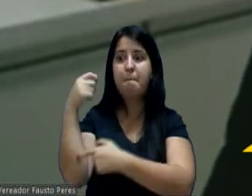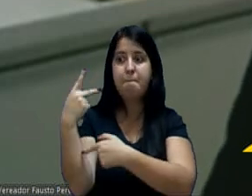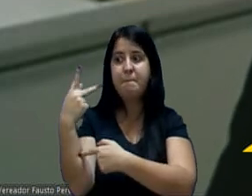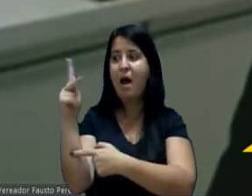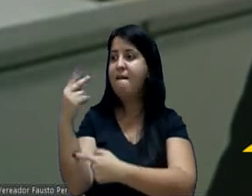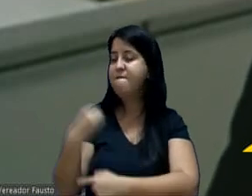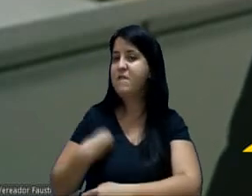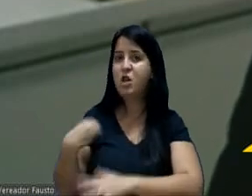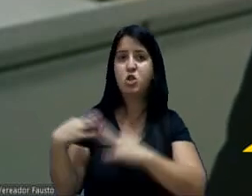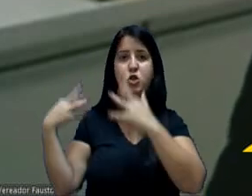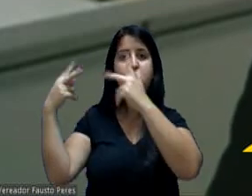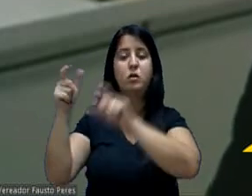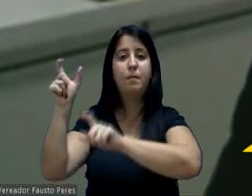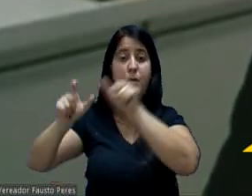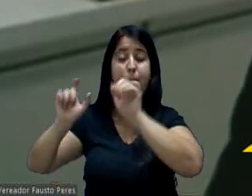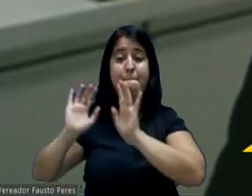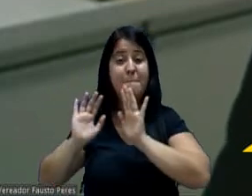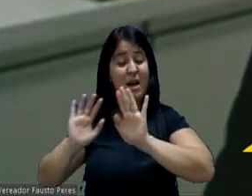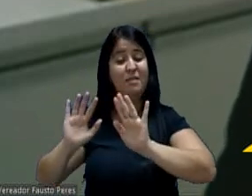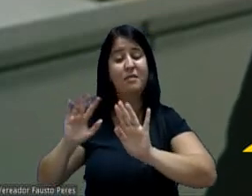pessoas, mas a gente entende que